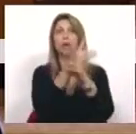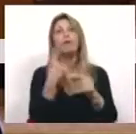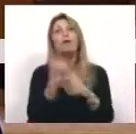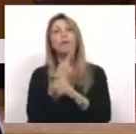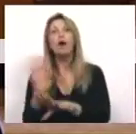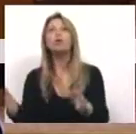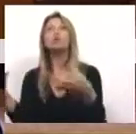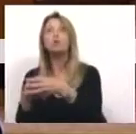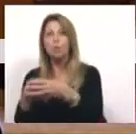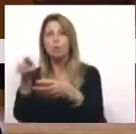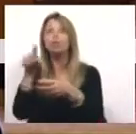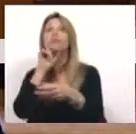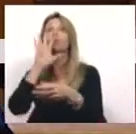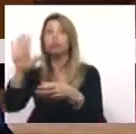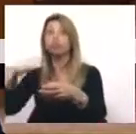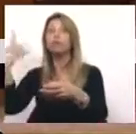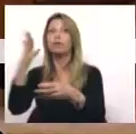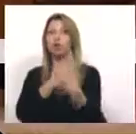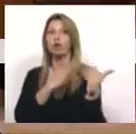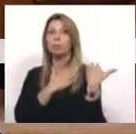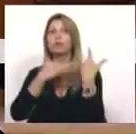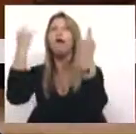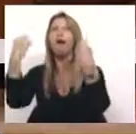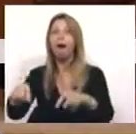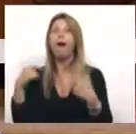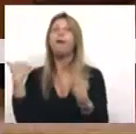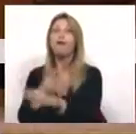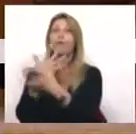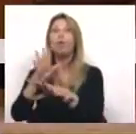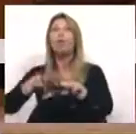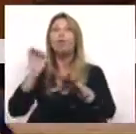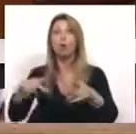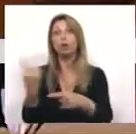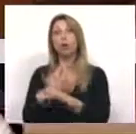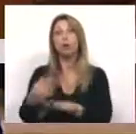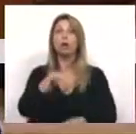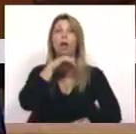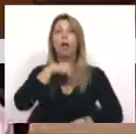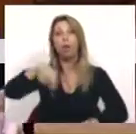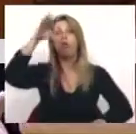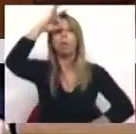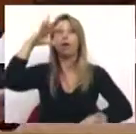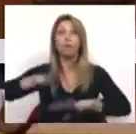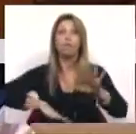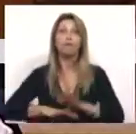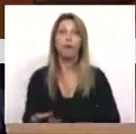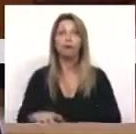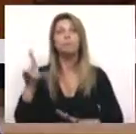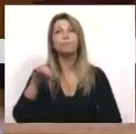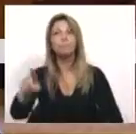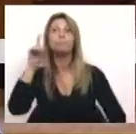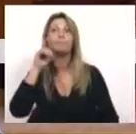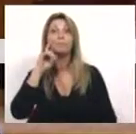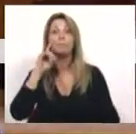apontados como potenciais responsáveis por ignições resultantes de ações negligentes. E também que se assegure que as campanhas